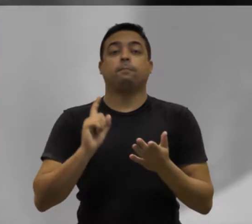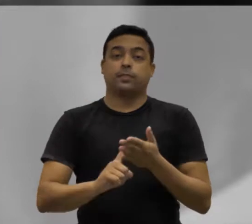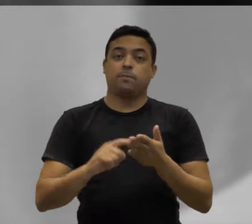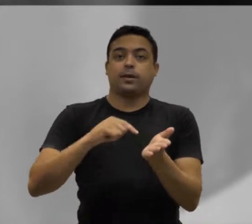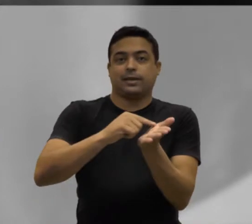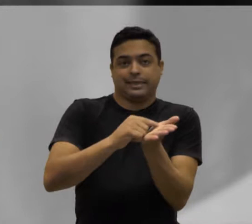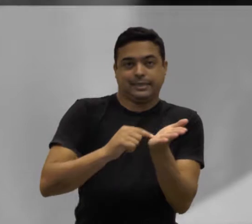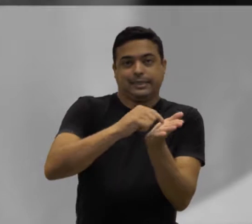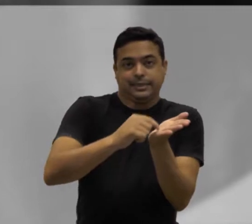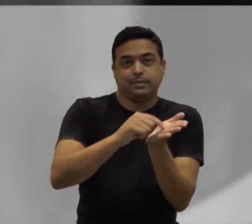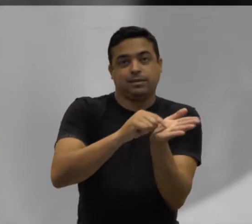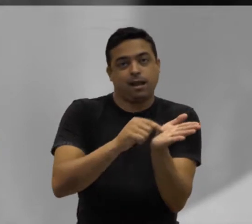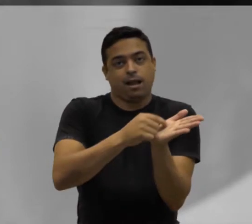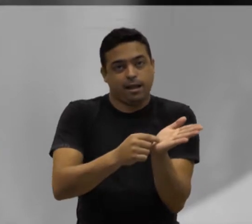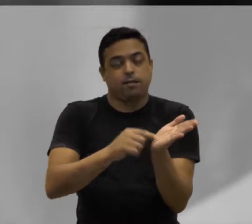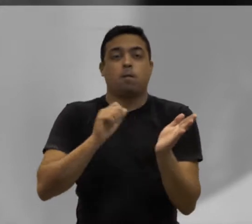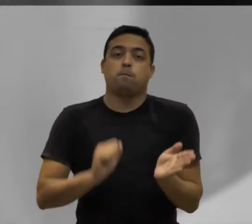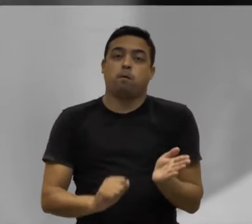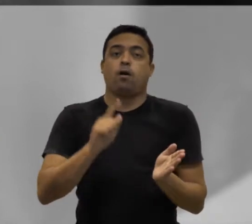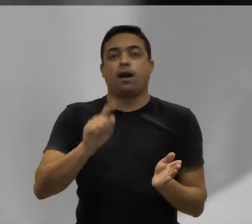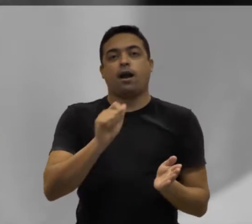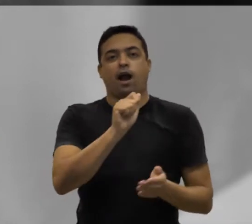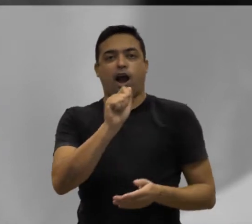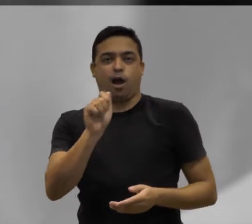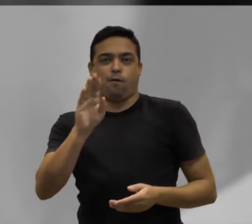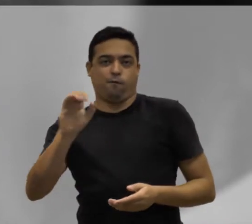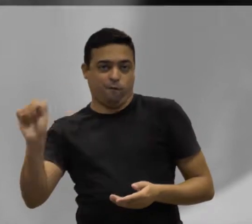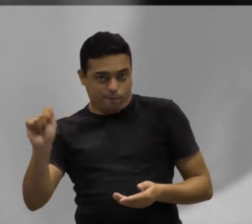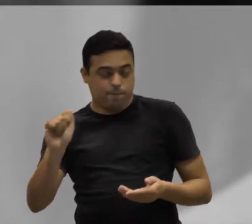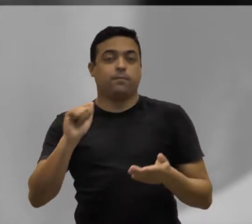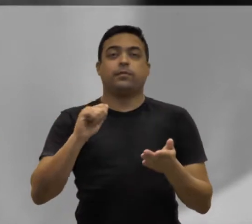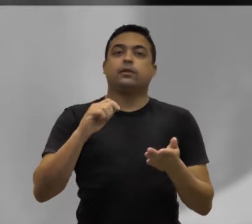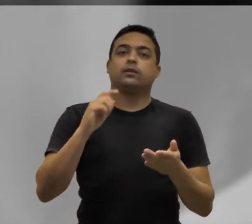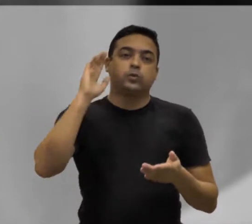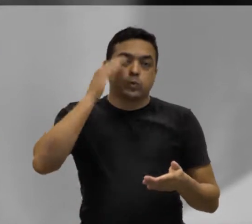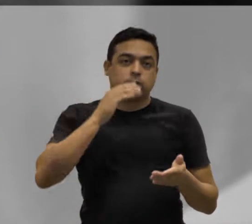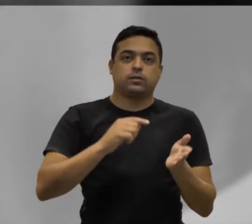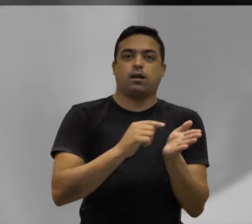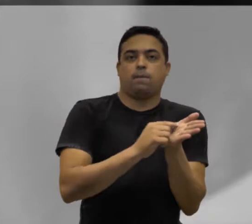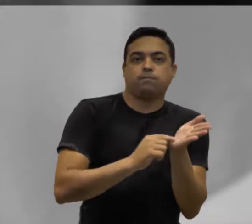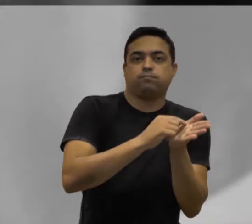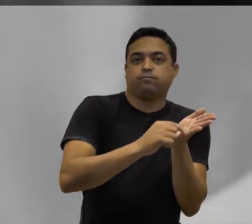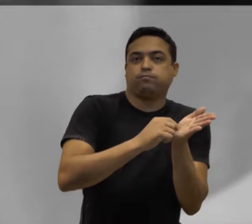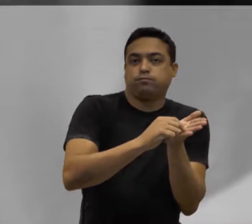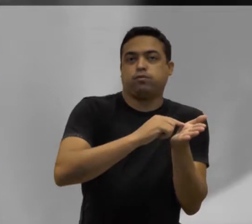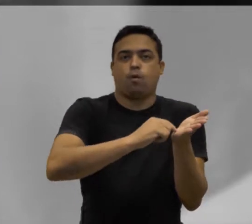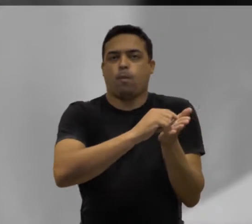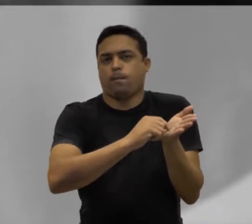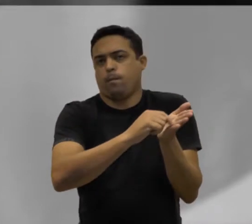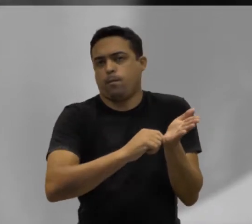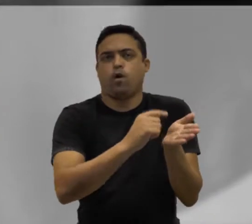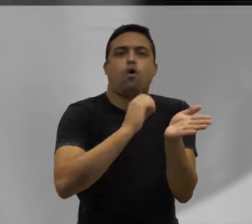Escrita na palma da mão. É a escrita do alfabeto na palma da mão do surdo-cego com letra cursiva ou em